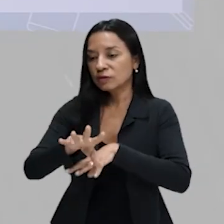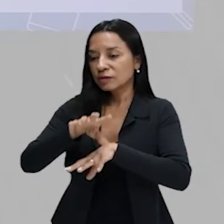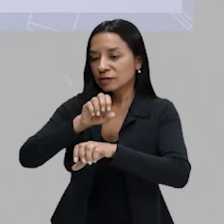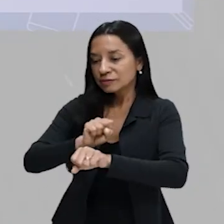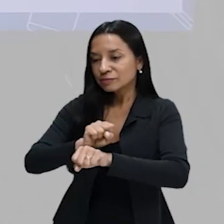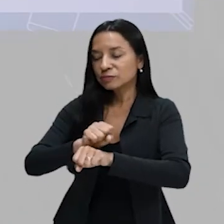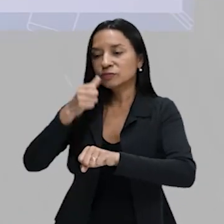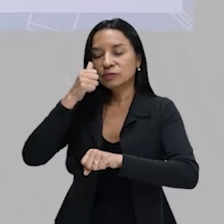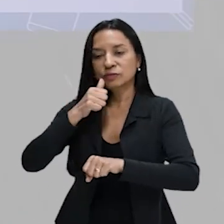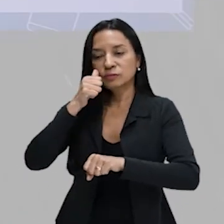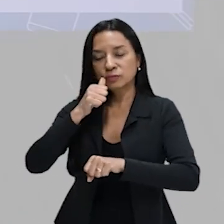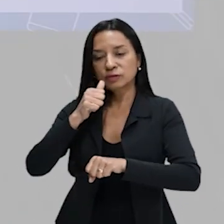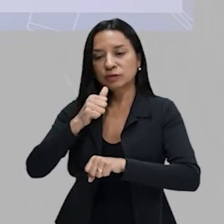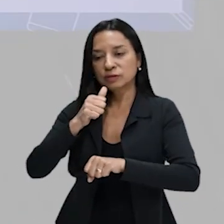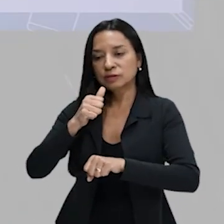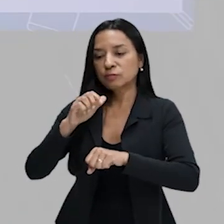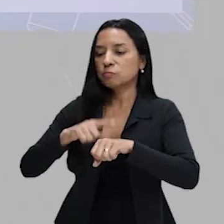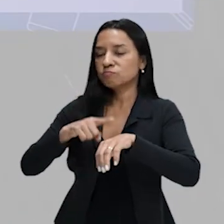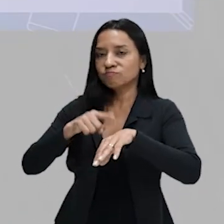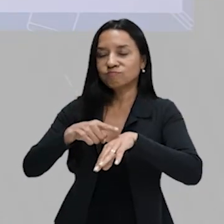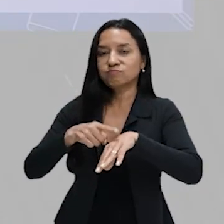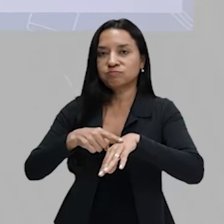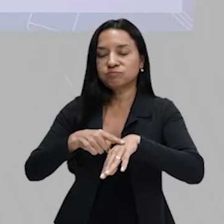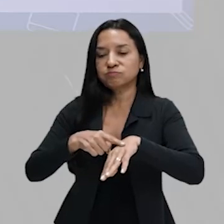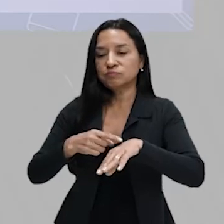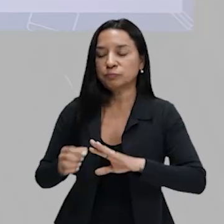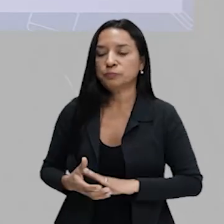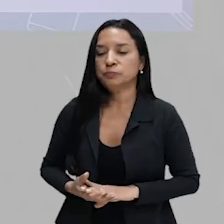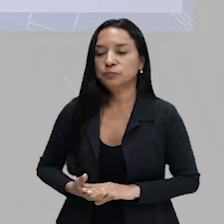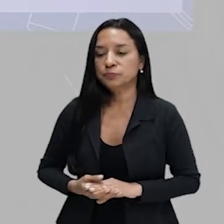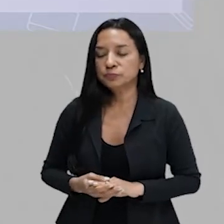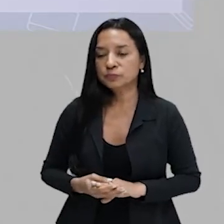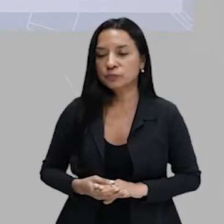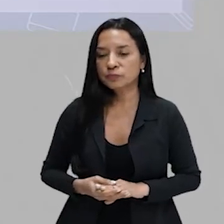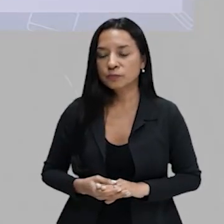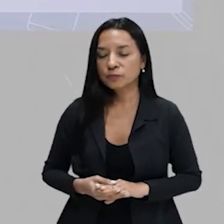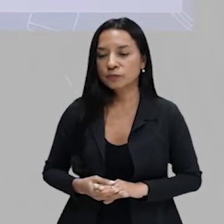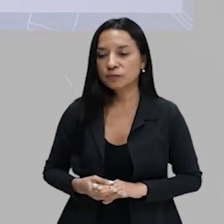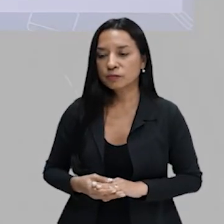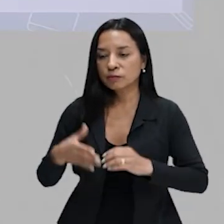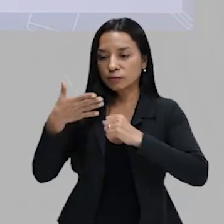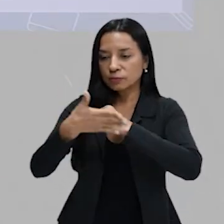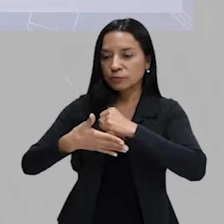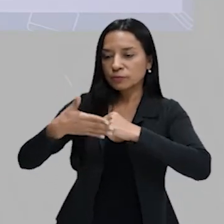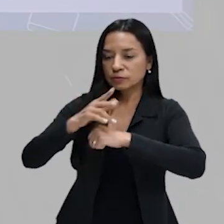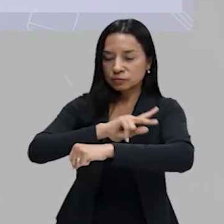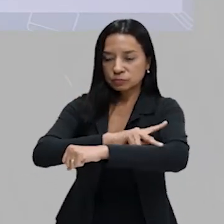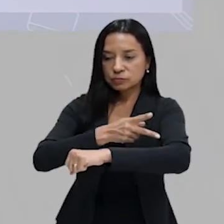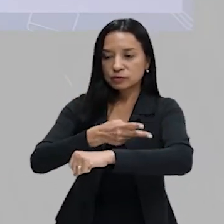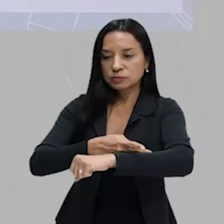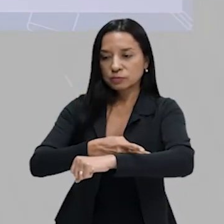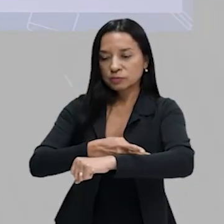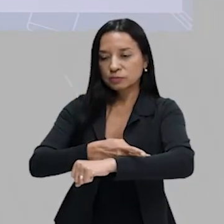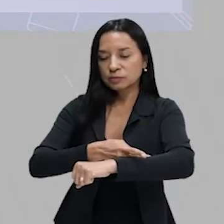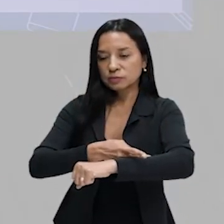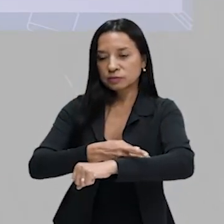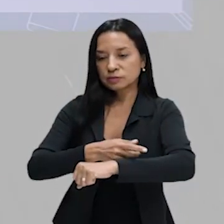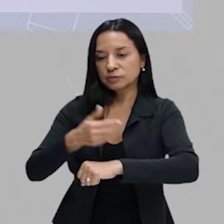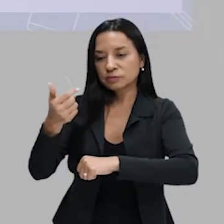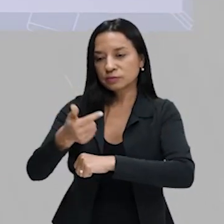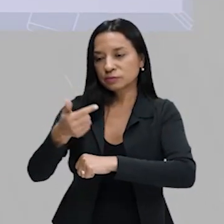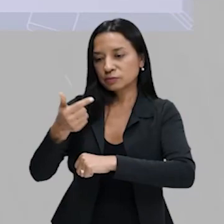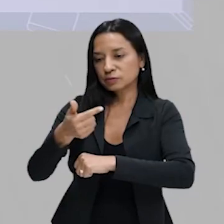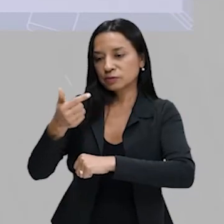essas mulheres por meio das mãos desses médicos, tá? E aí, com base nessa hipótese, ele lançou uma